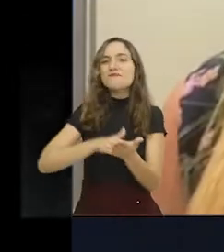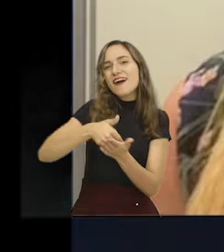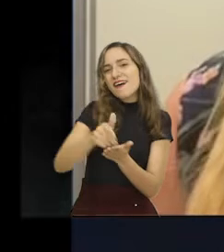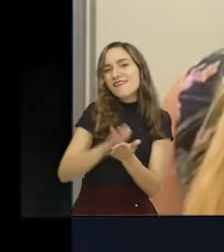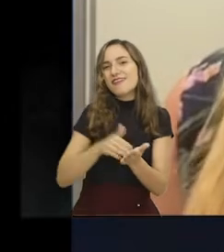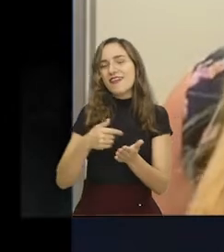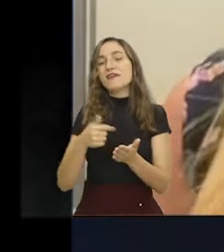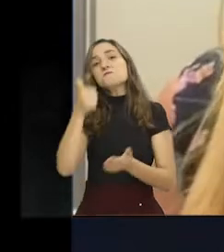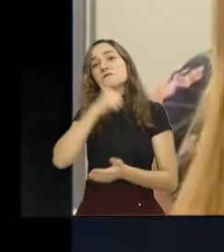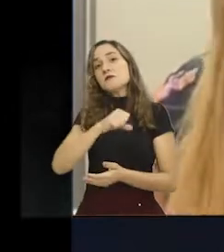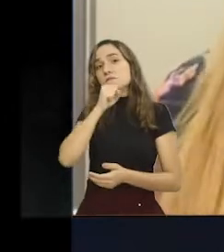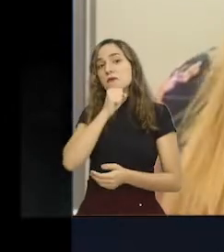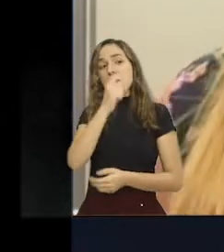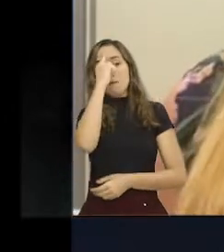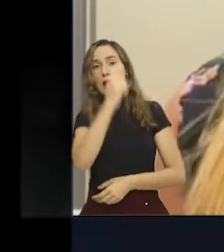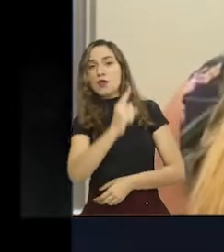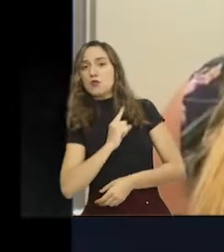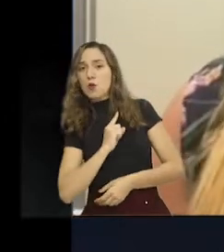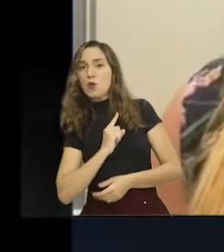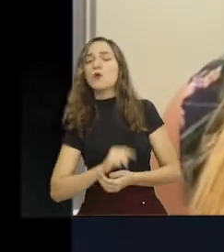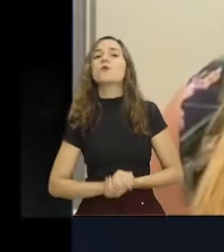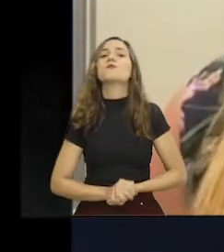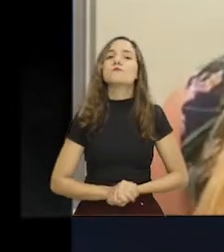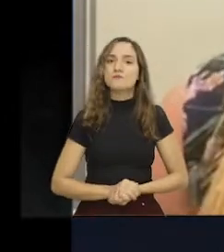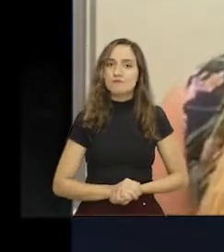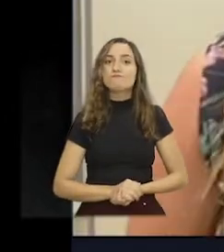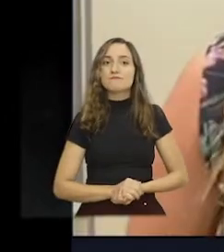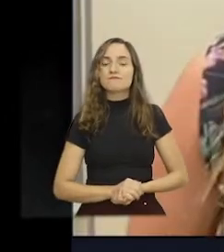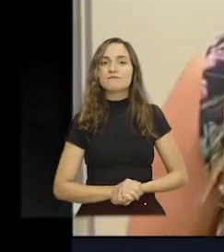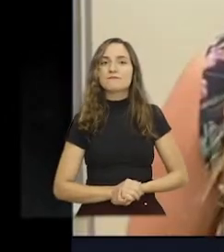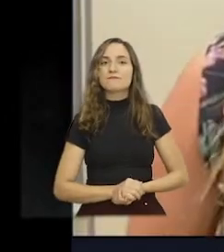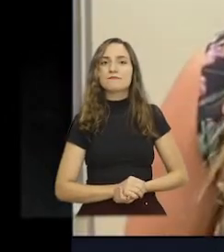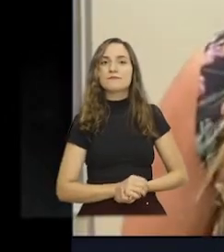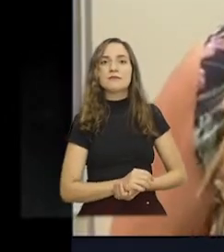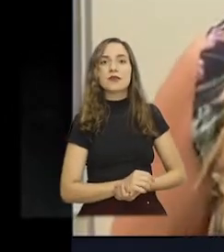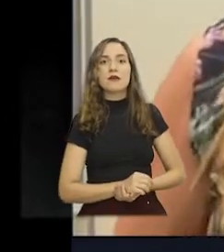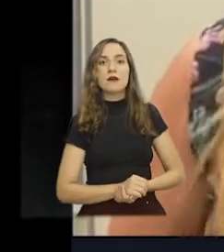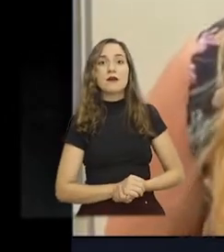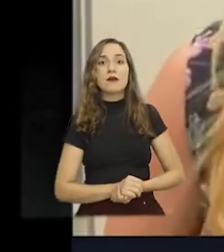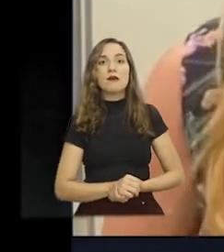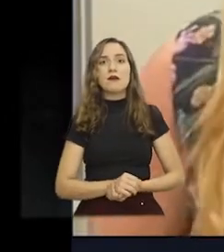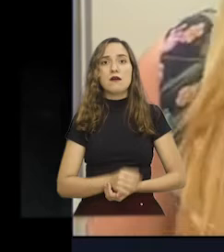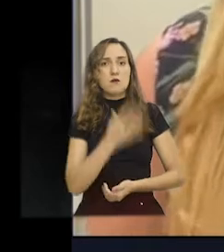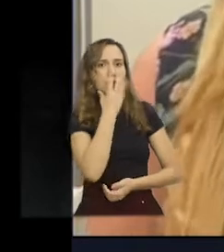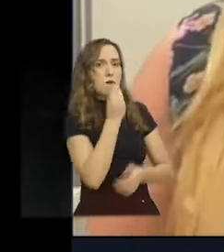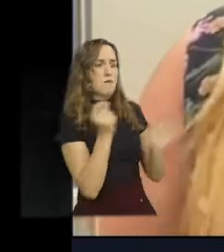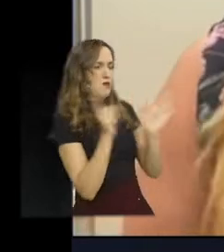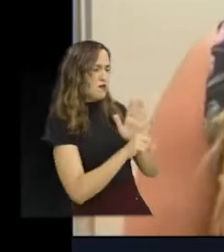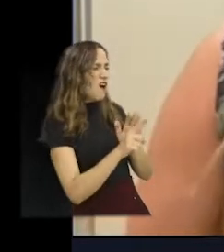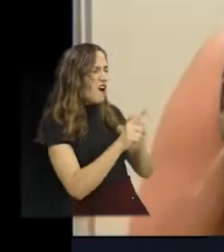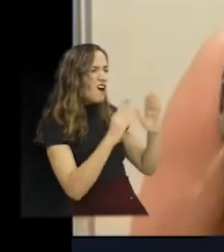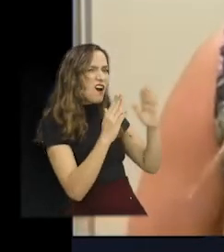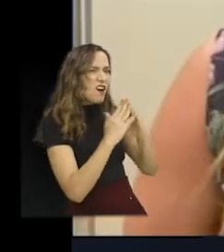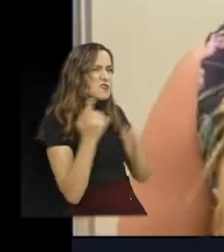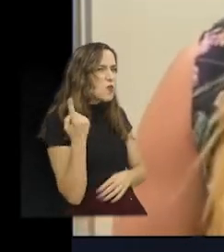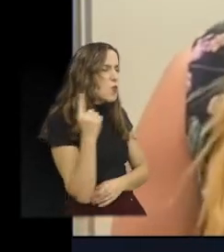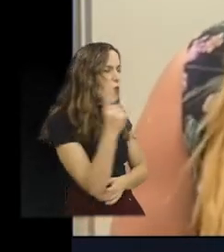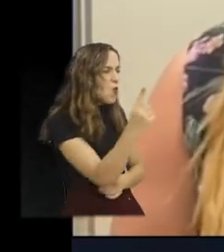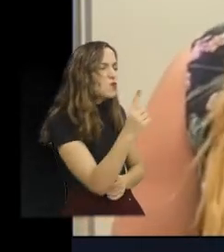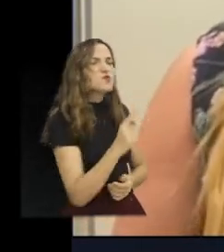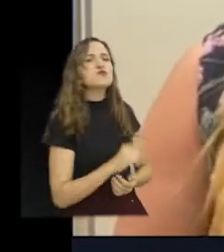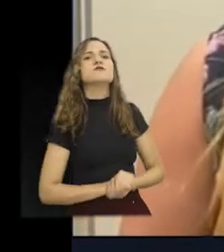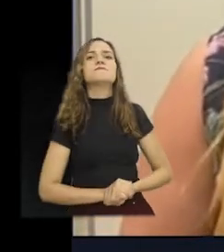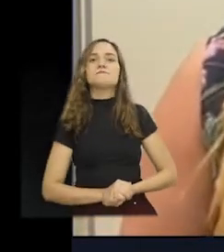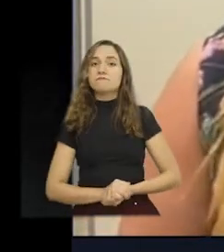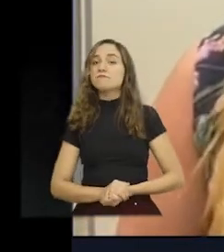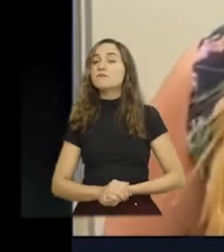manteiga que minha mãe está mandando." Ela mora muito longe?